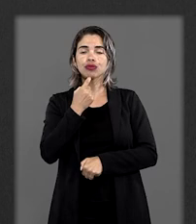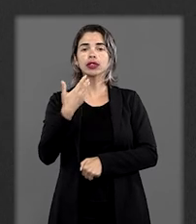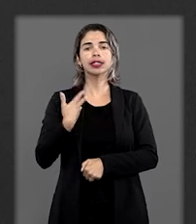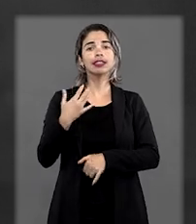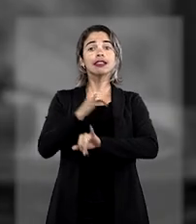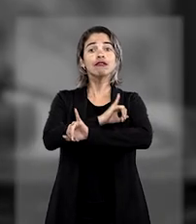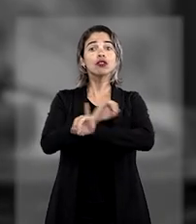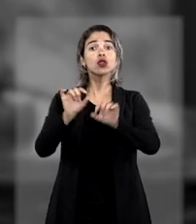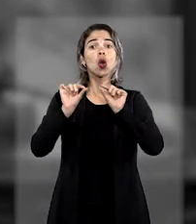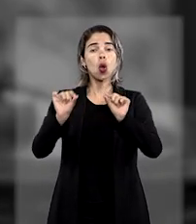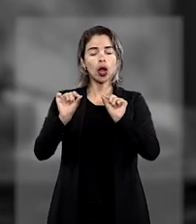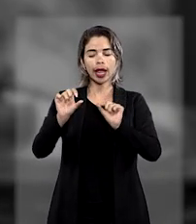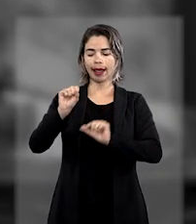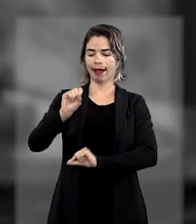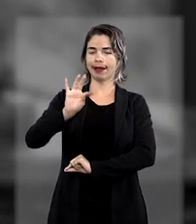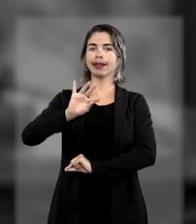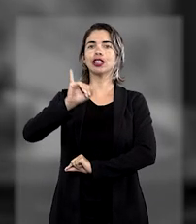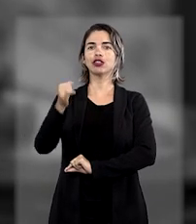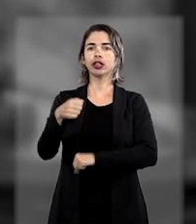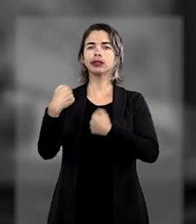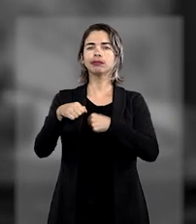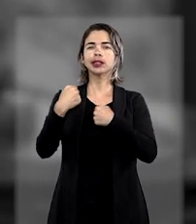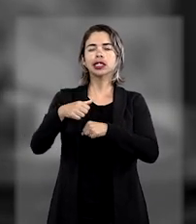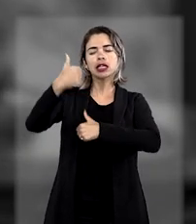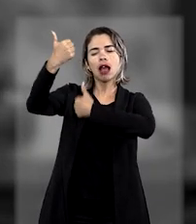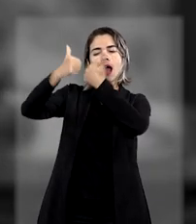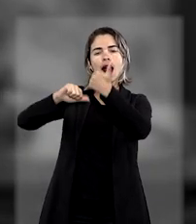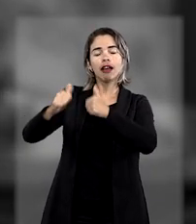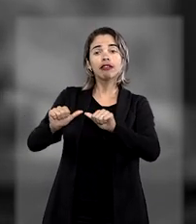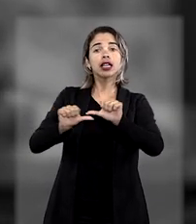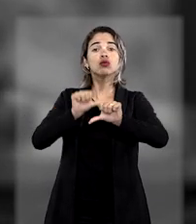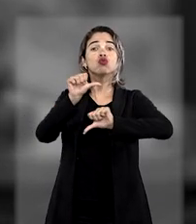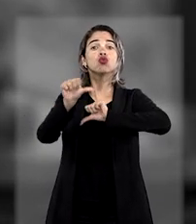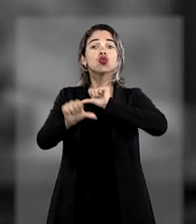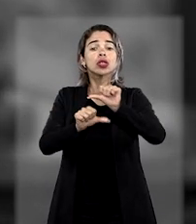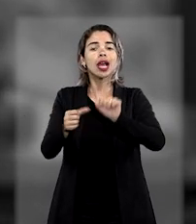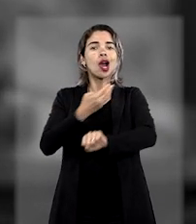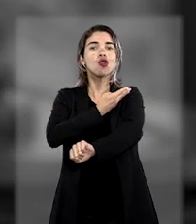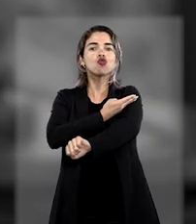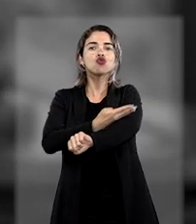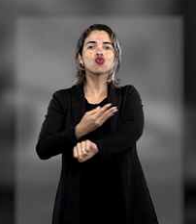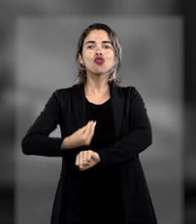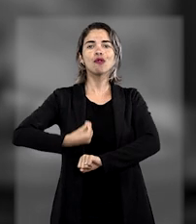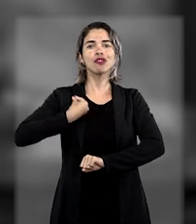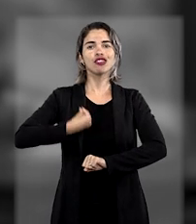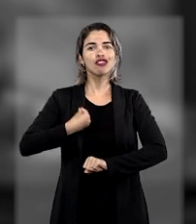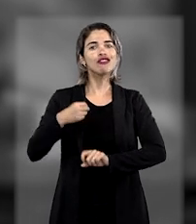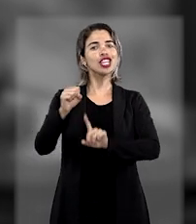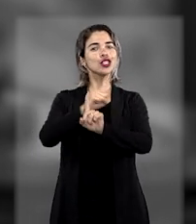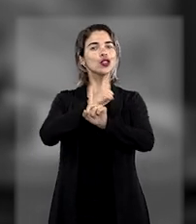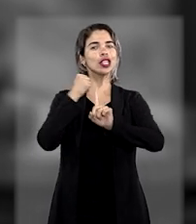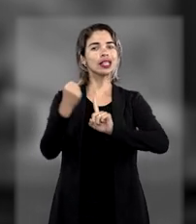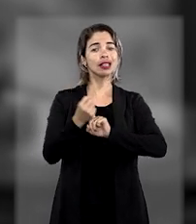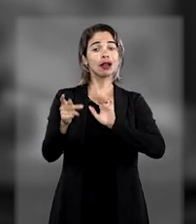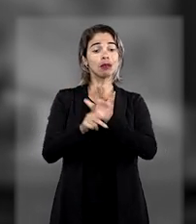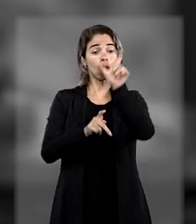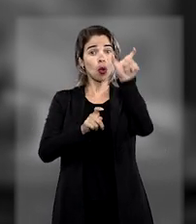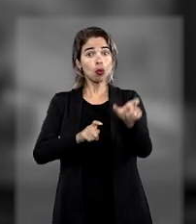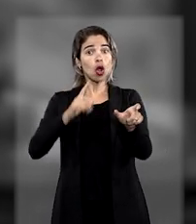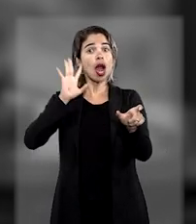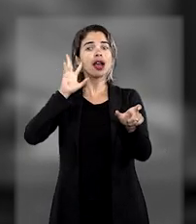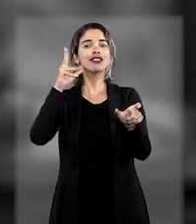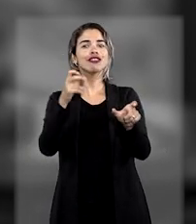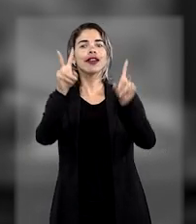Salomão destacou que cabe ao STJ levar em consideração as modificações de hábitos e costumes sociais no